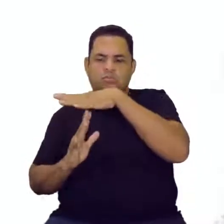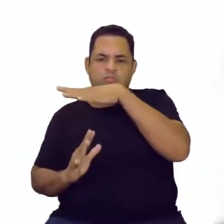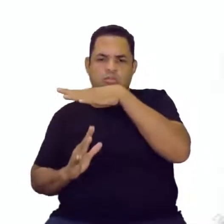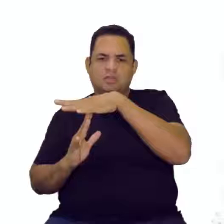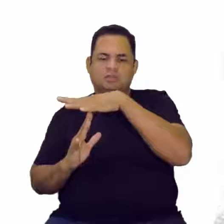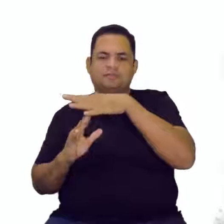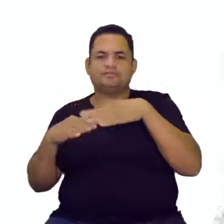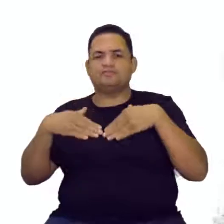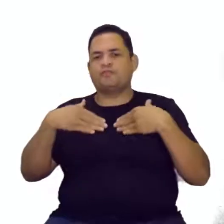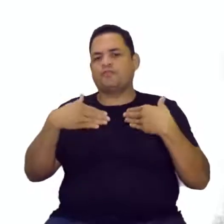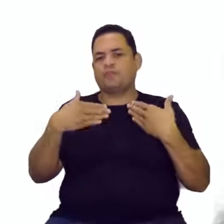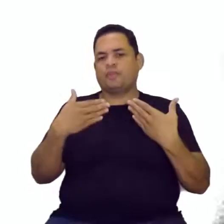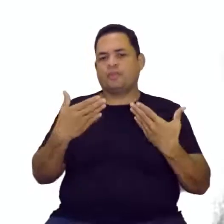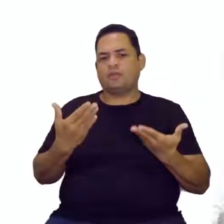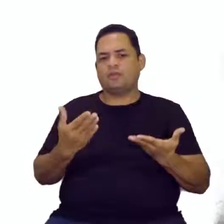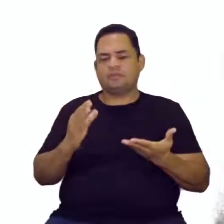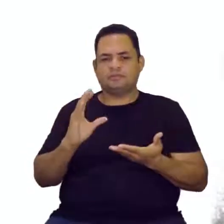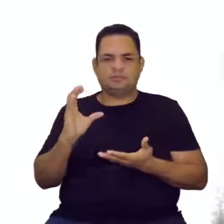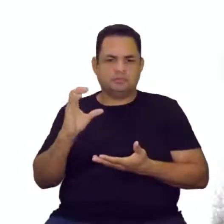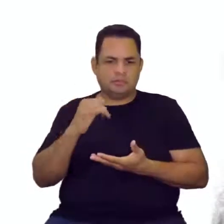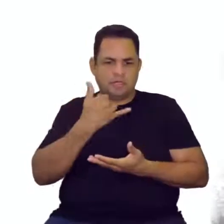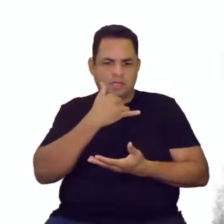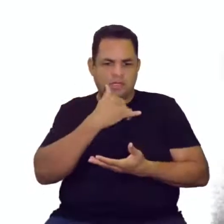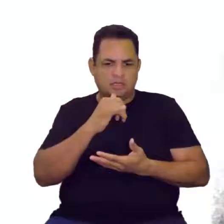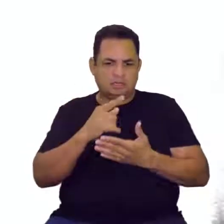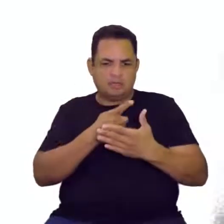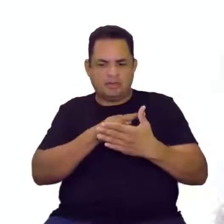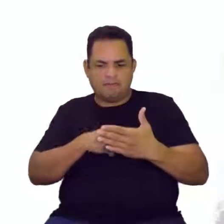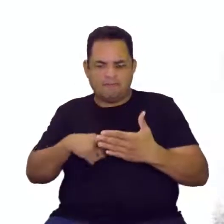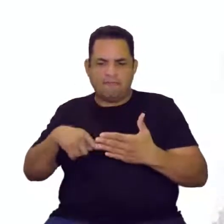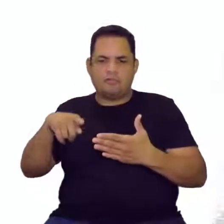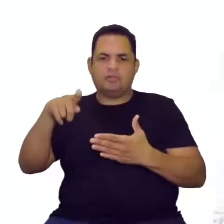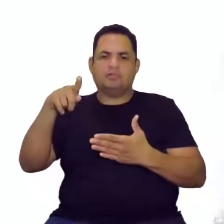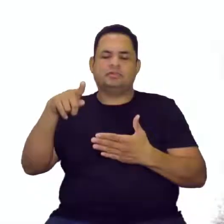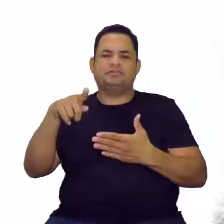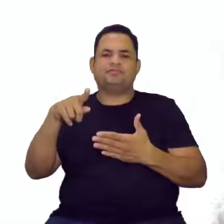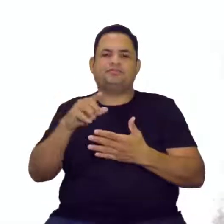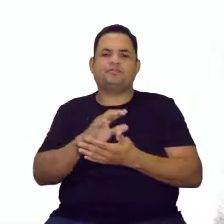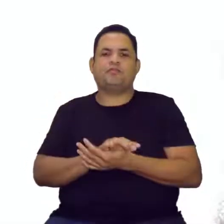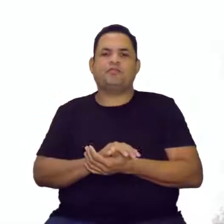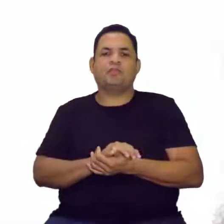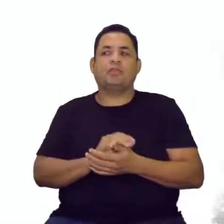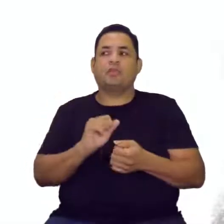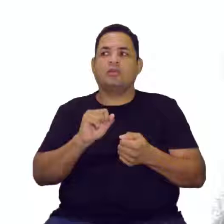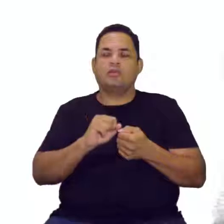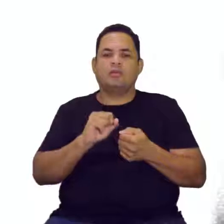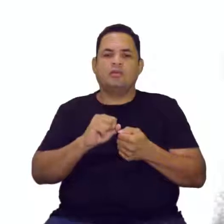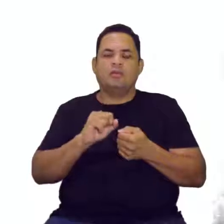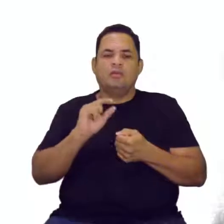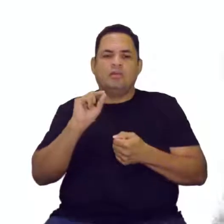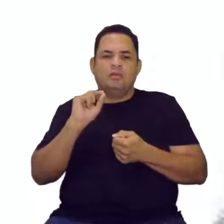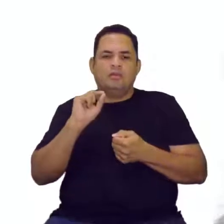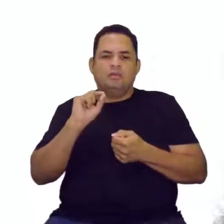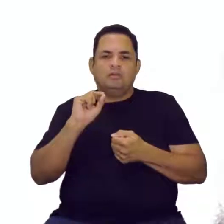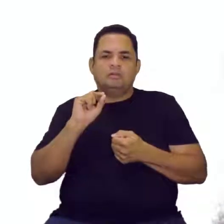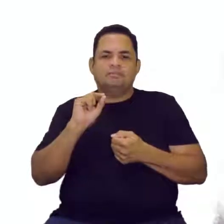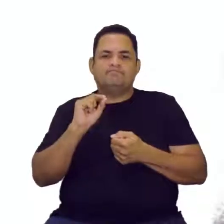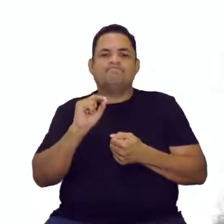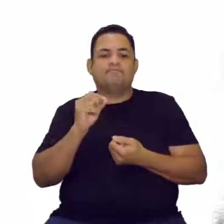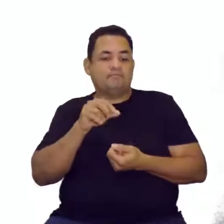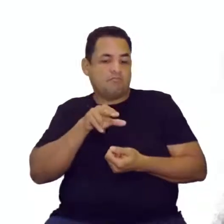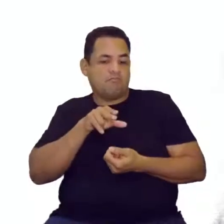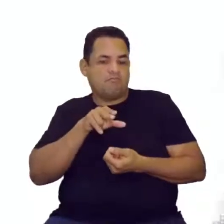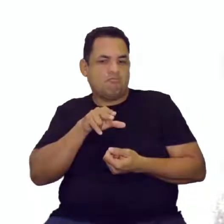fazem? Quando essa energia vai ser repelida, eles fazem o quê? Esses mesmos